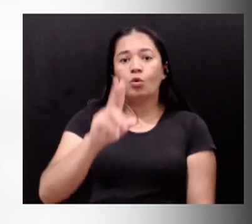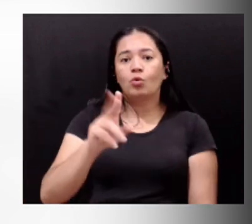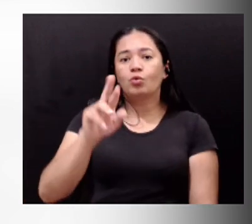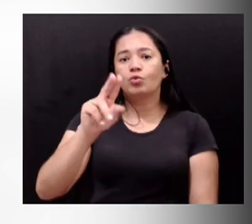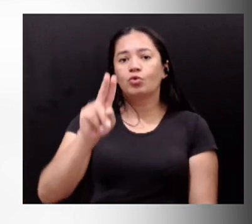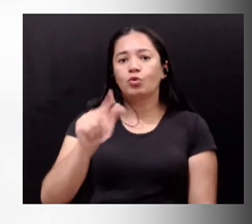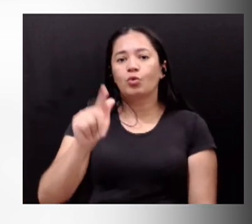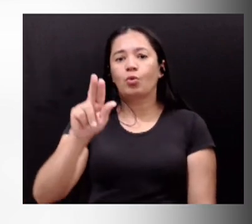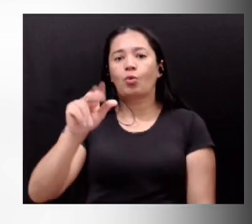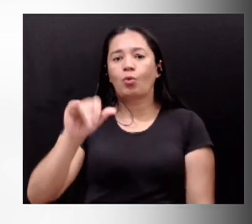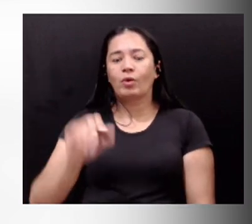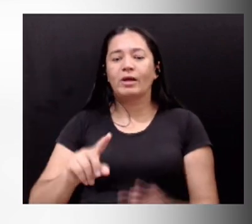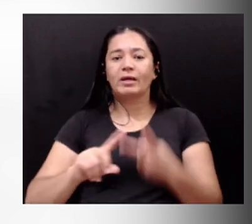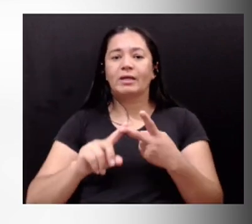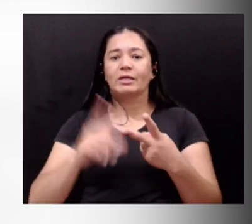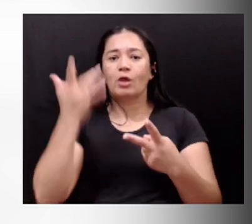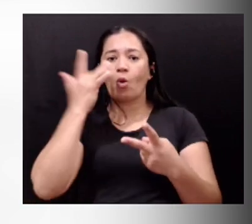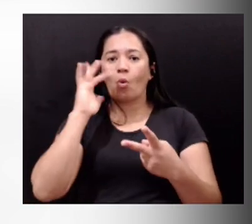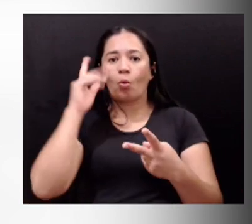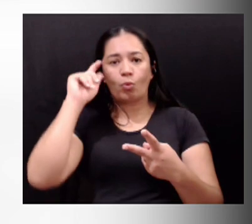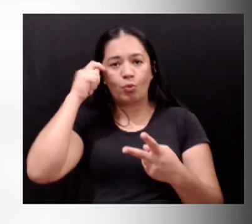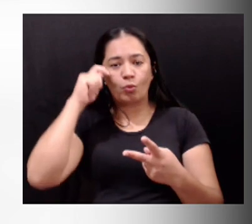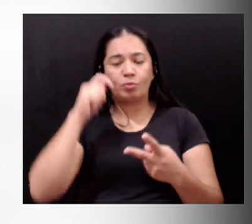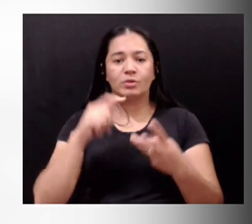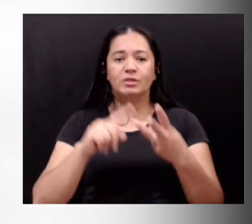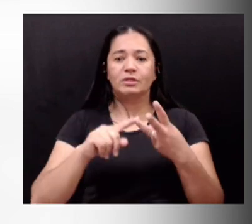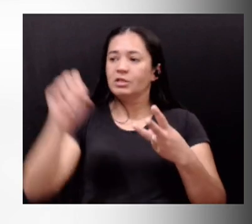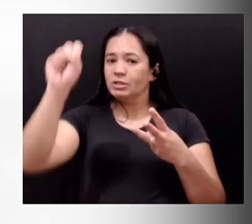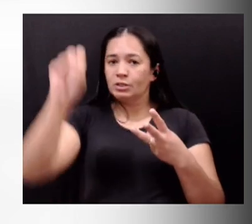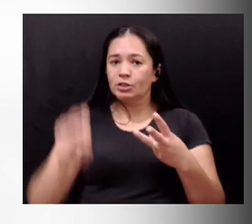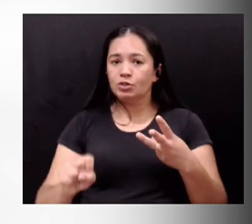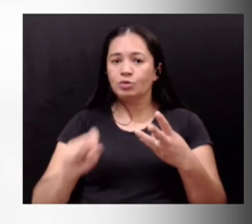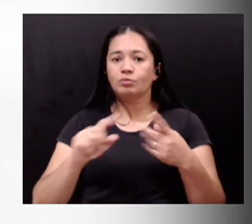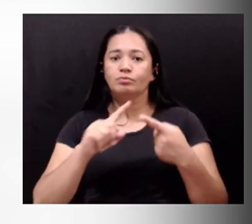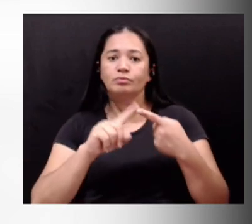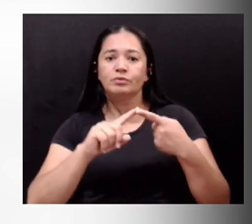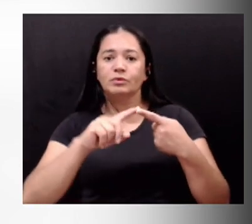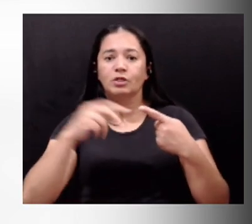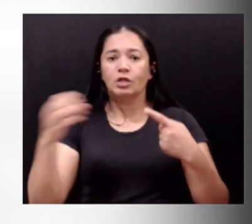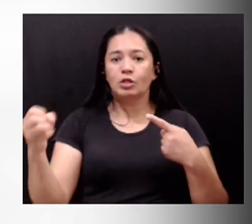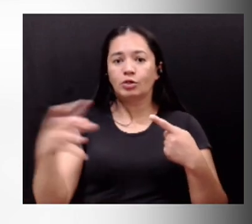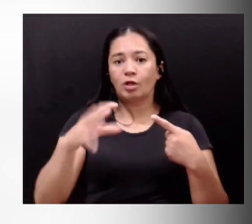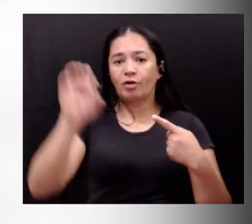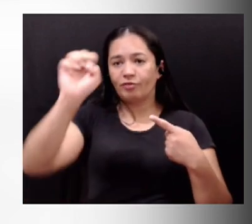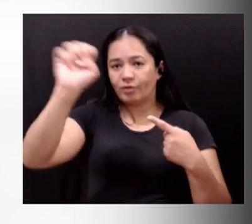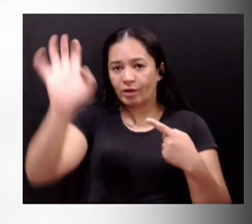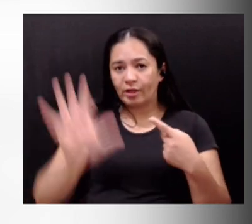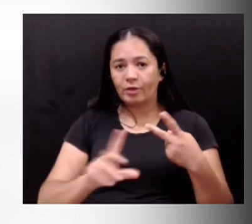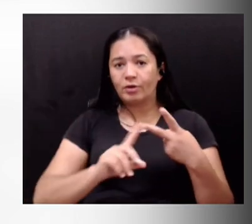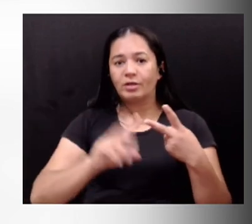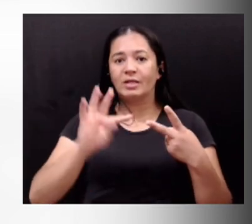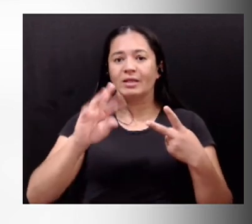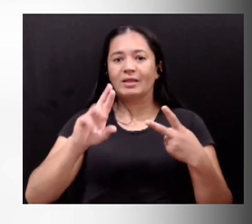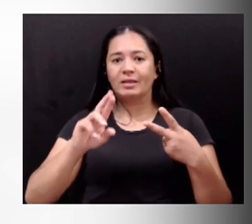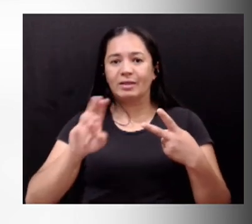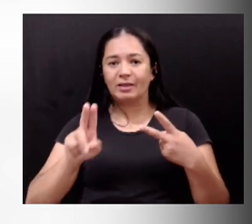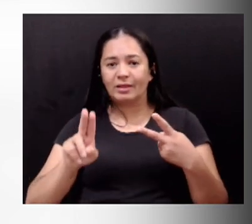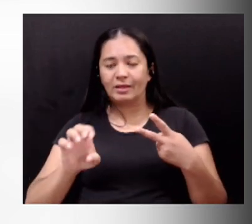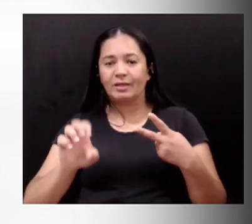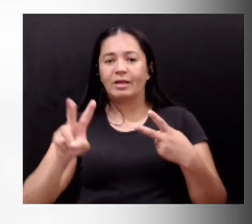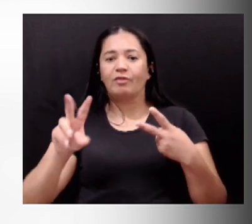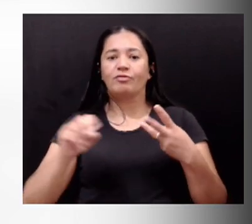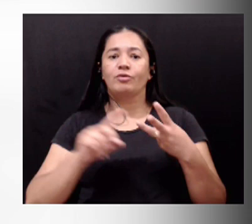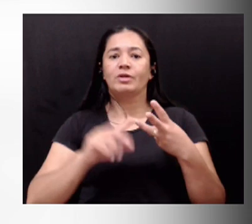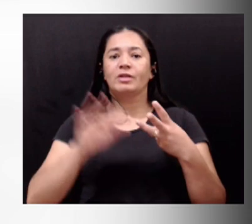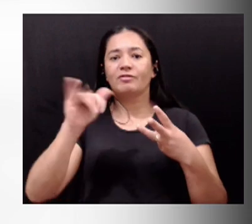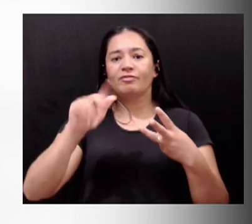Ouro Preto. Na região sul de Campinas, Jardim Nova Europa, Jardim do Trevo e Parque da Figueira. E na